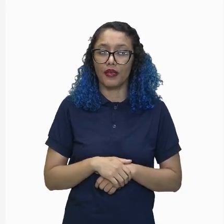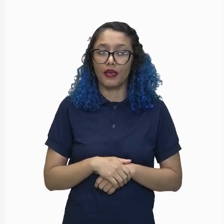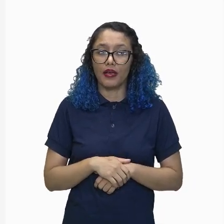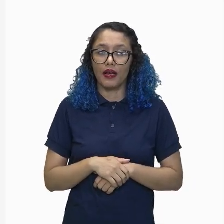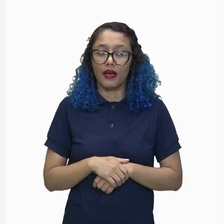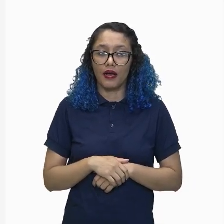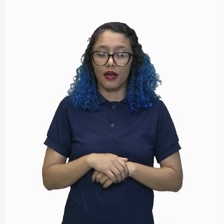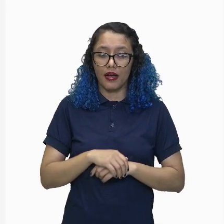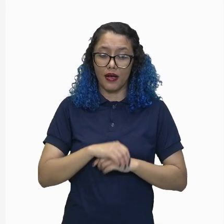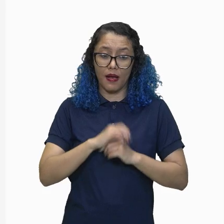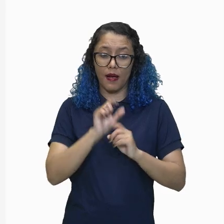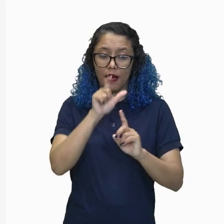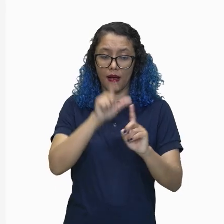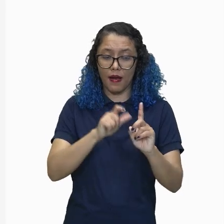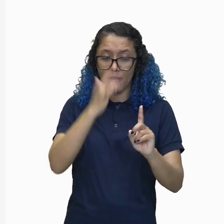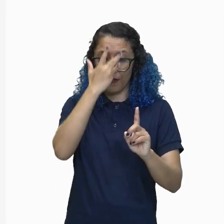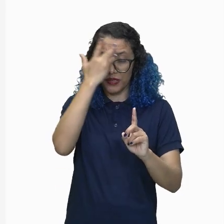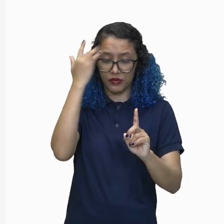professor? Desse